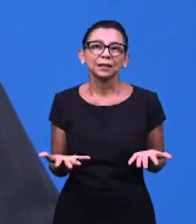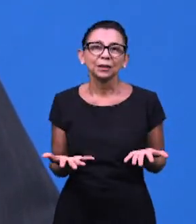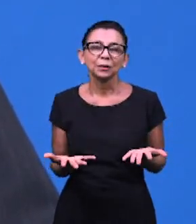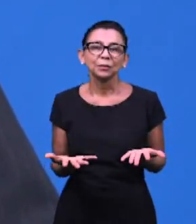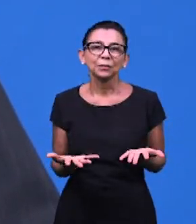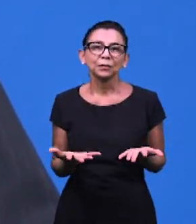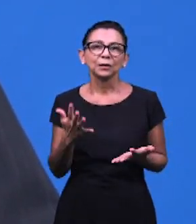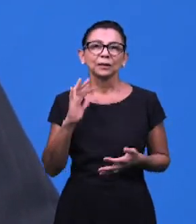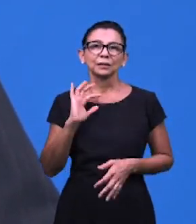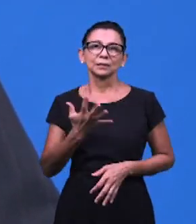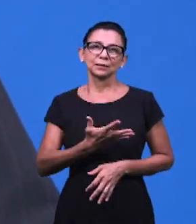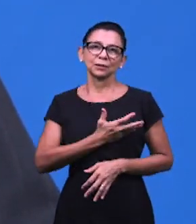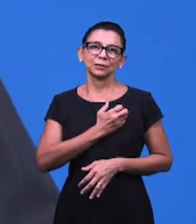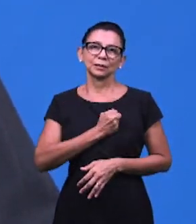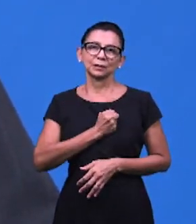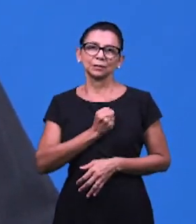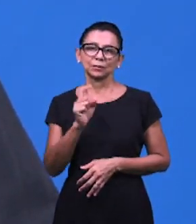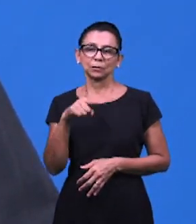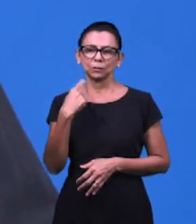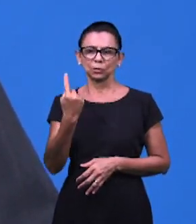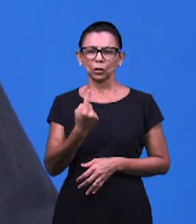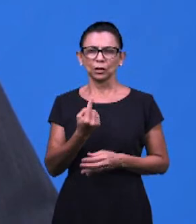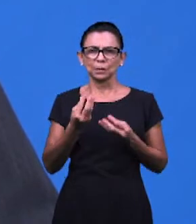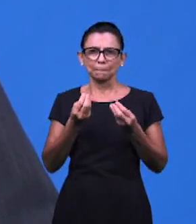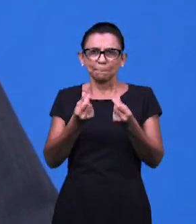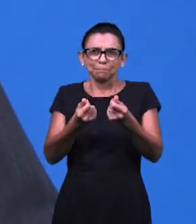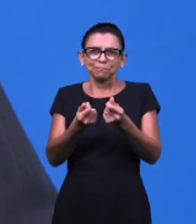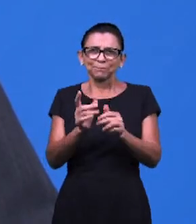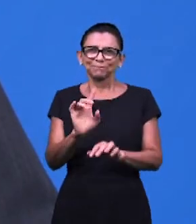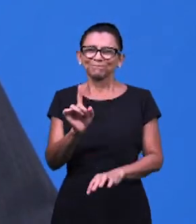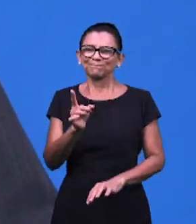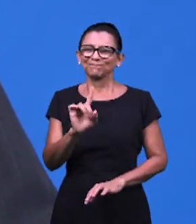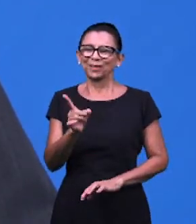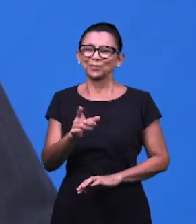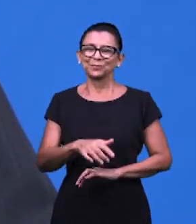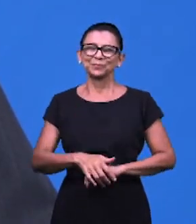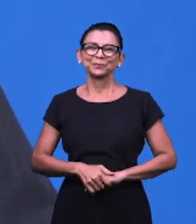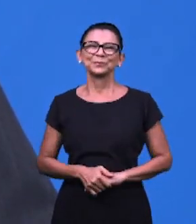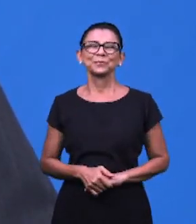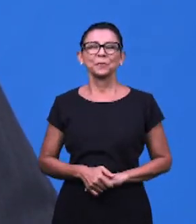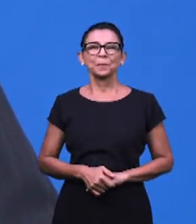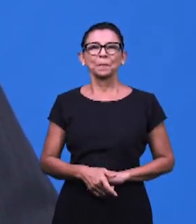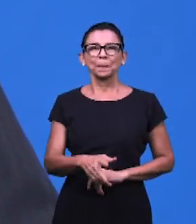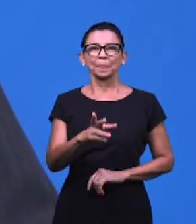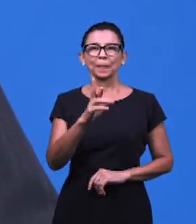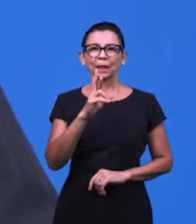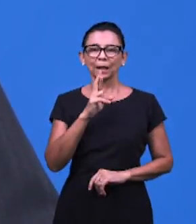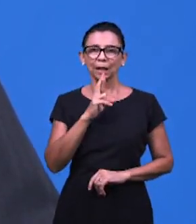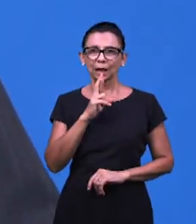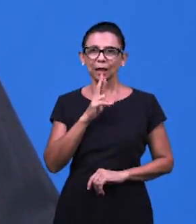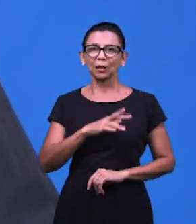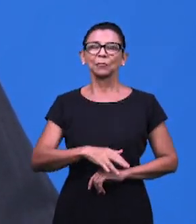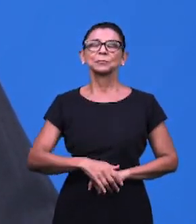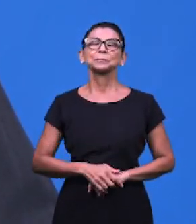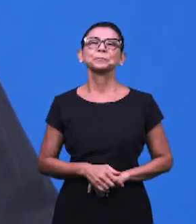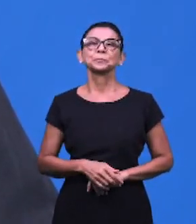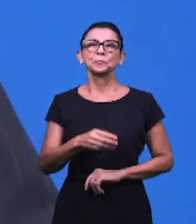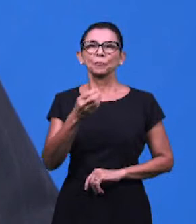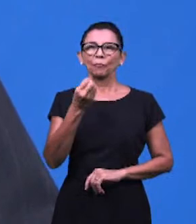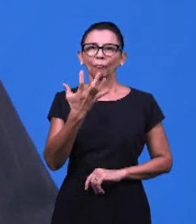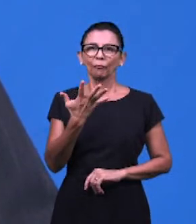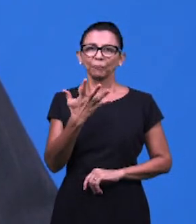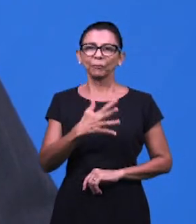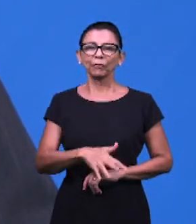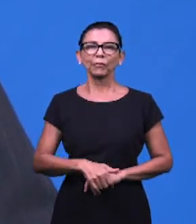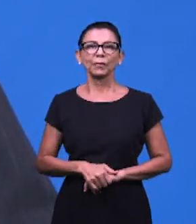favor não merecido pela sua graça e pela sua misericórdia. Que resposta muito bem colocada sobre quem é